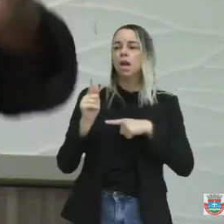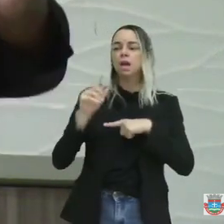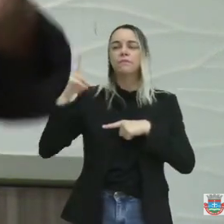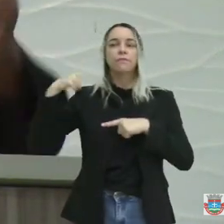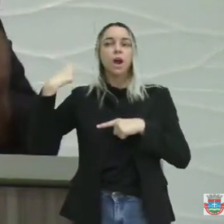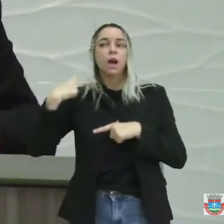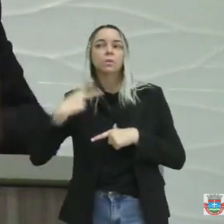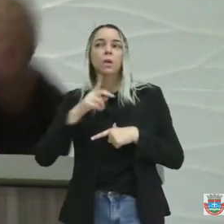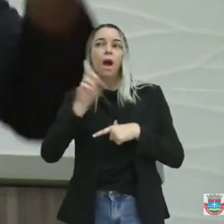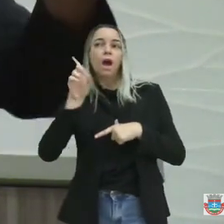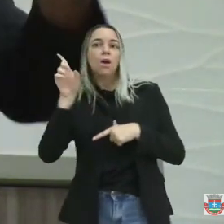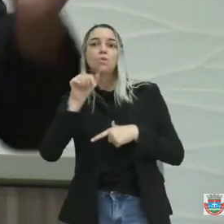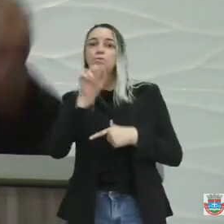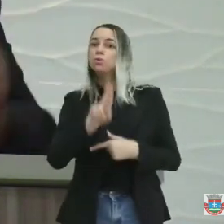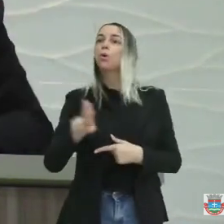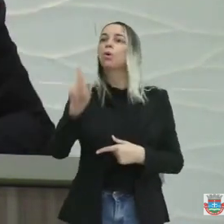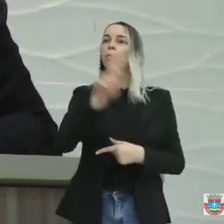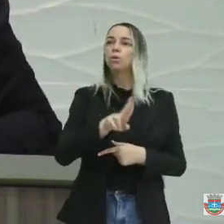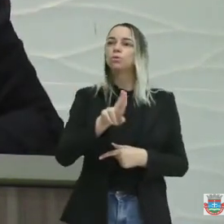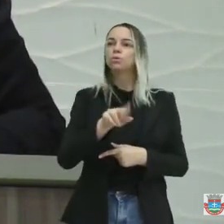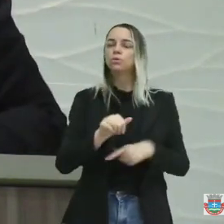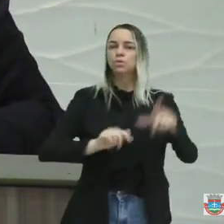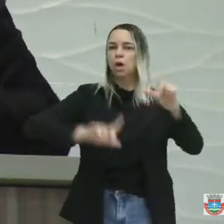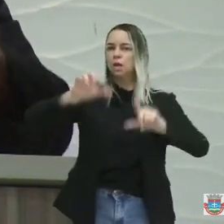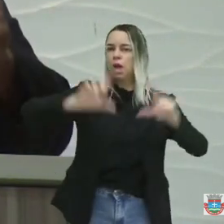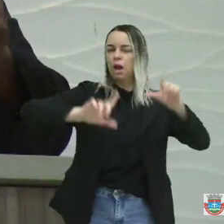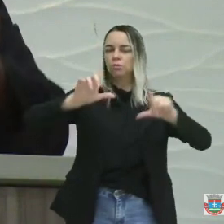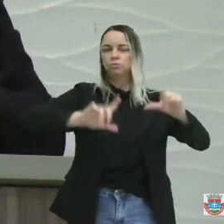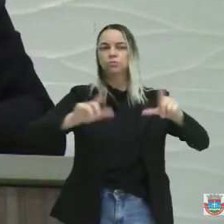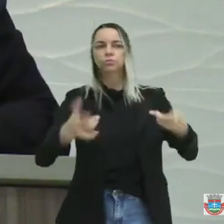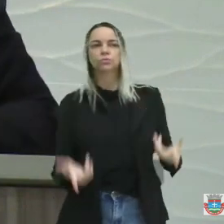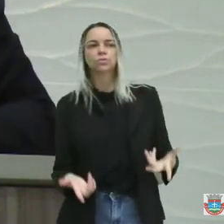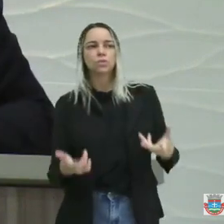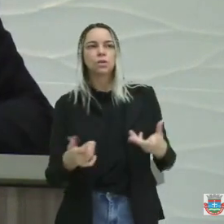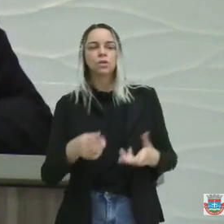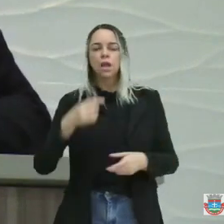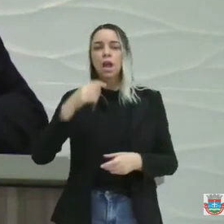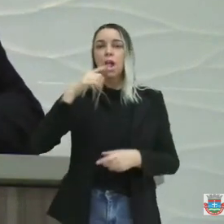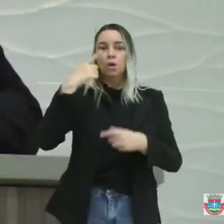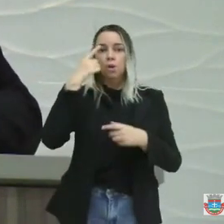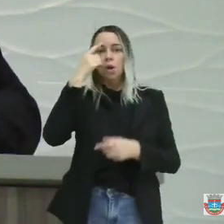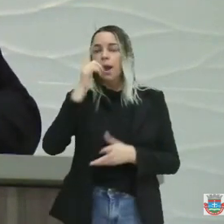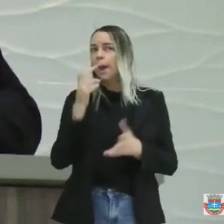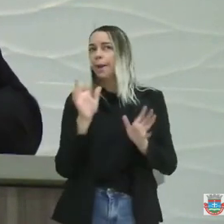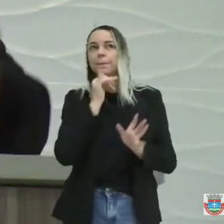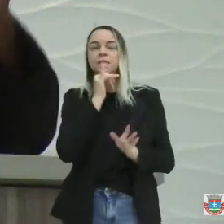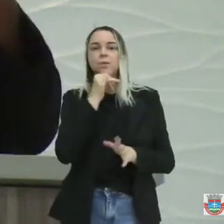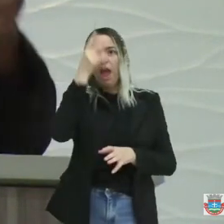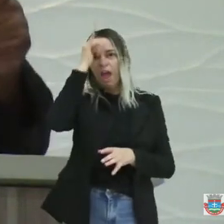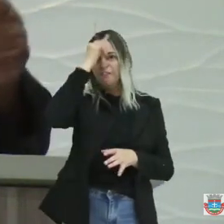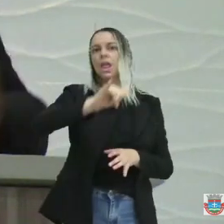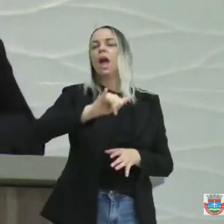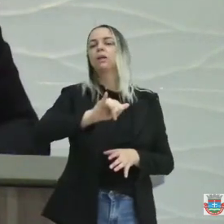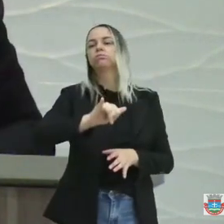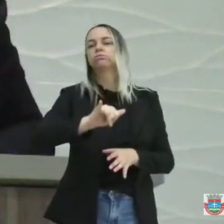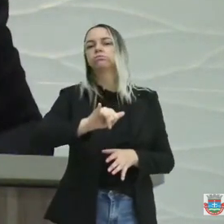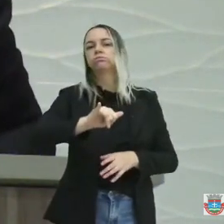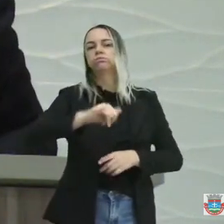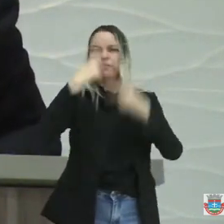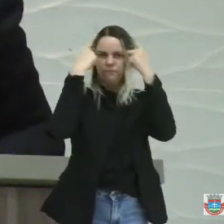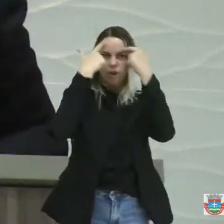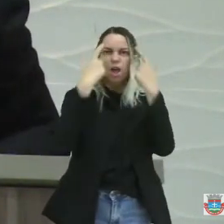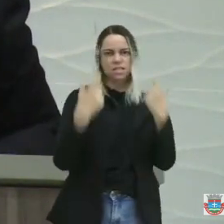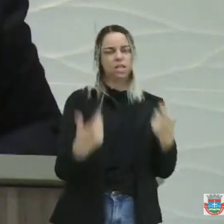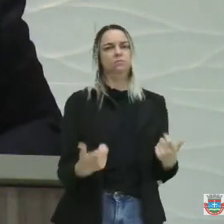foi até matéria no jornal segunda-feira, no combate à violência. A emenda dele,